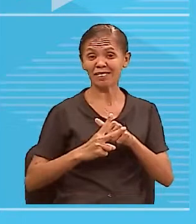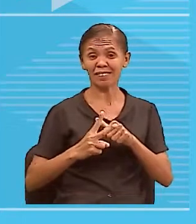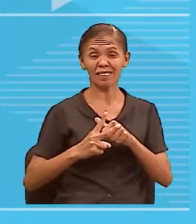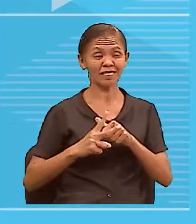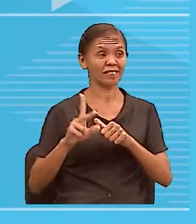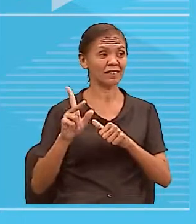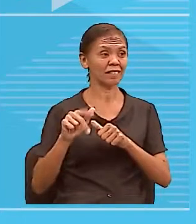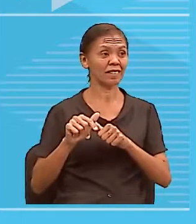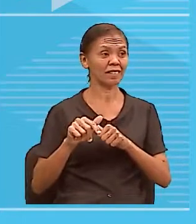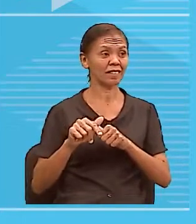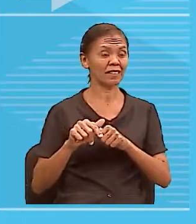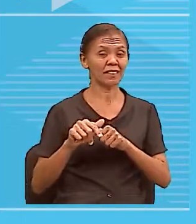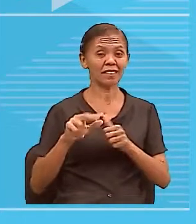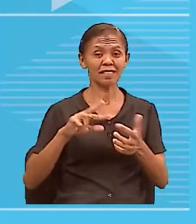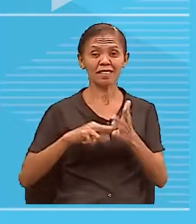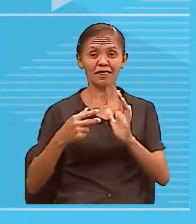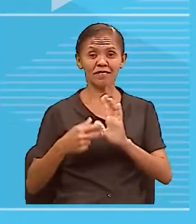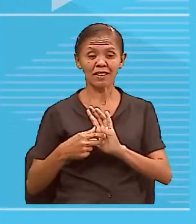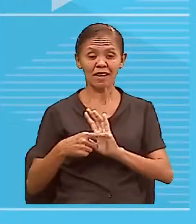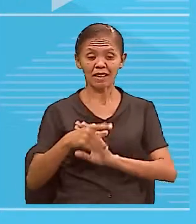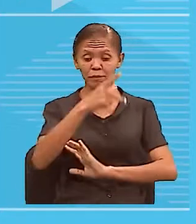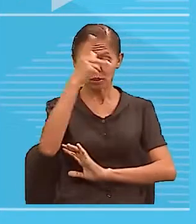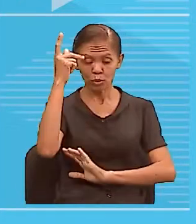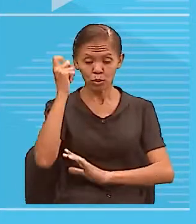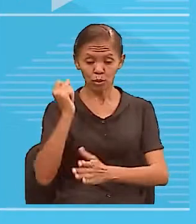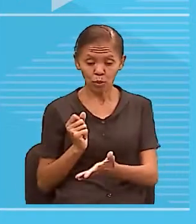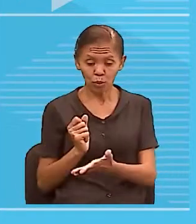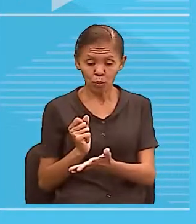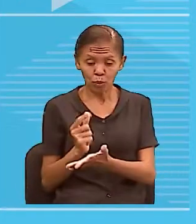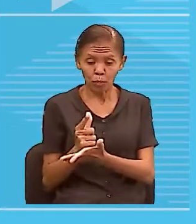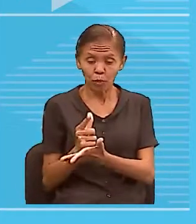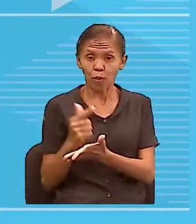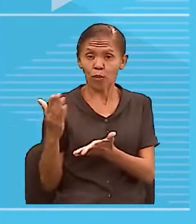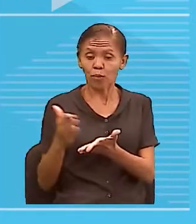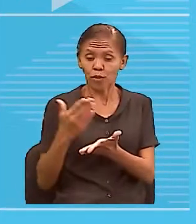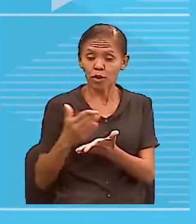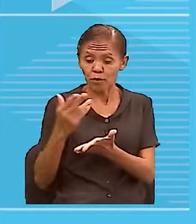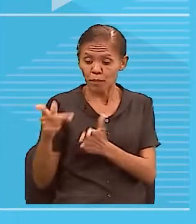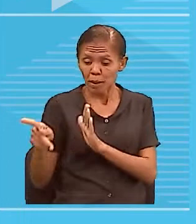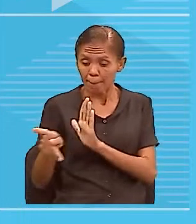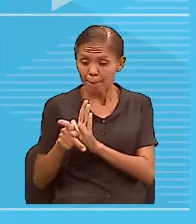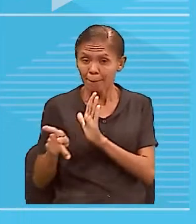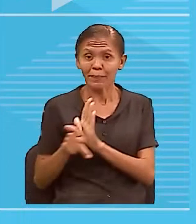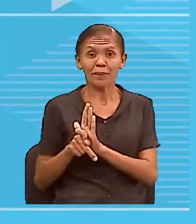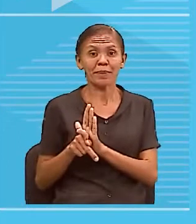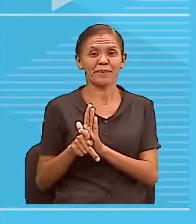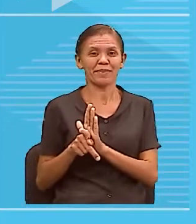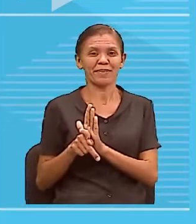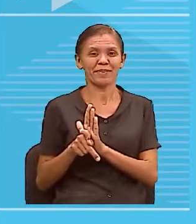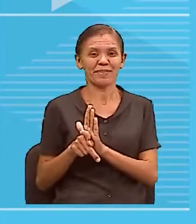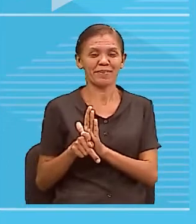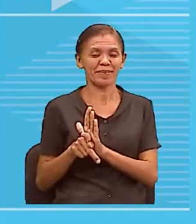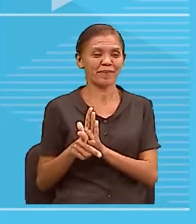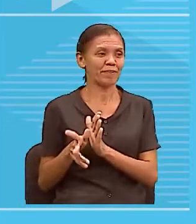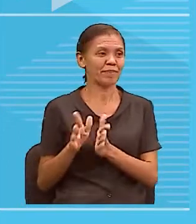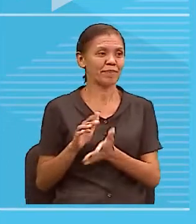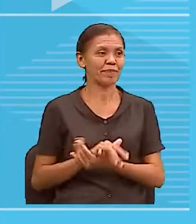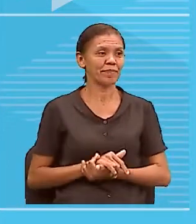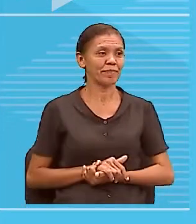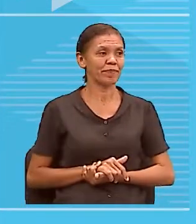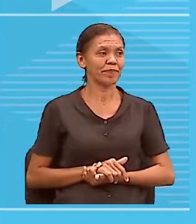nesse caso o pronome reflexivo está sendo usado para dar ideia de posse de homem é comprei e livro que queria